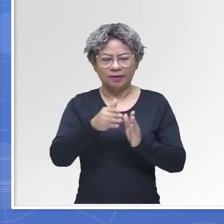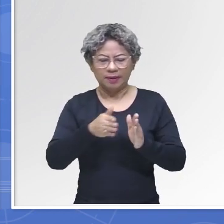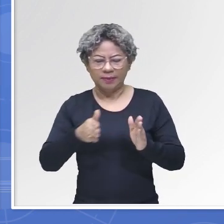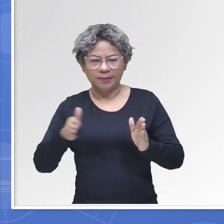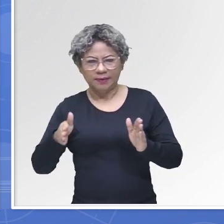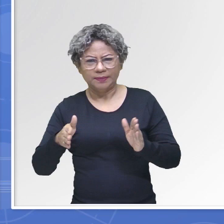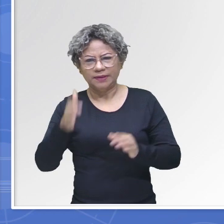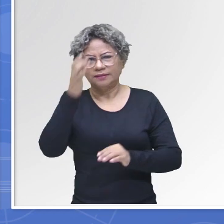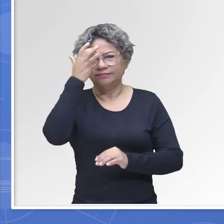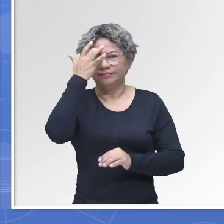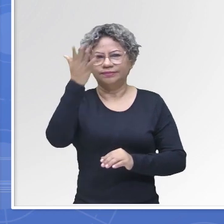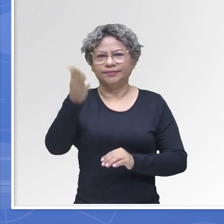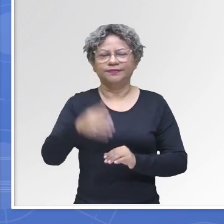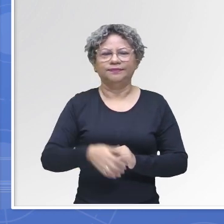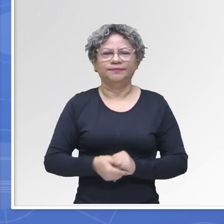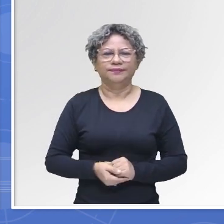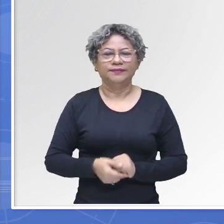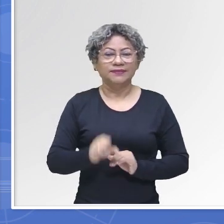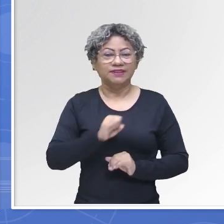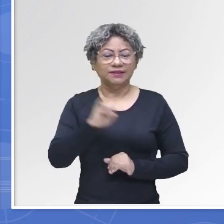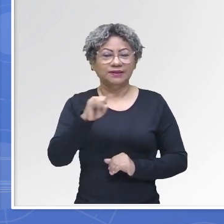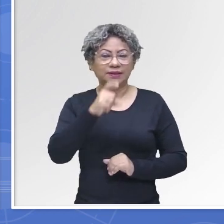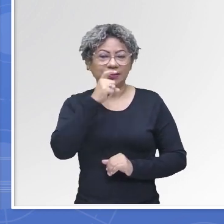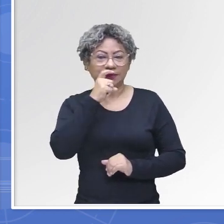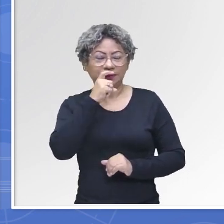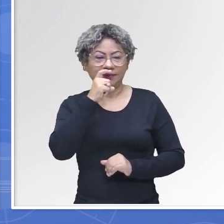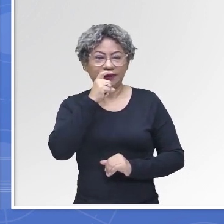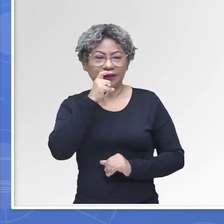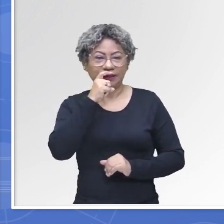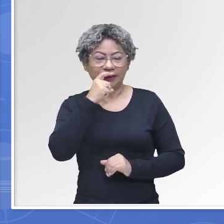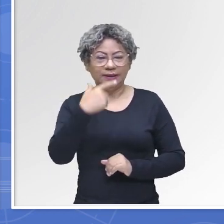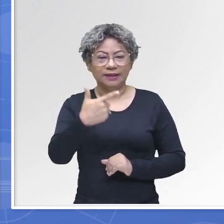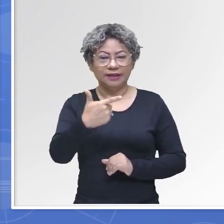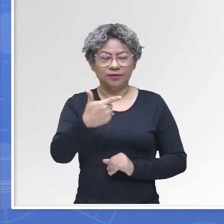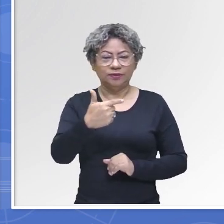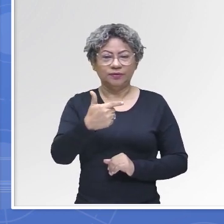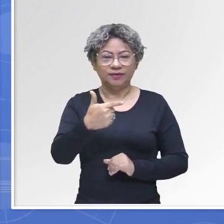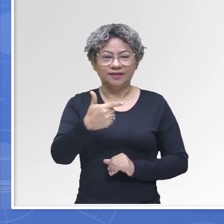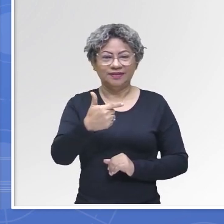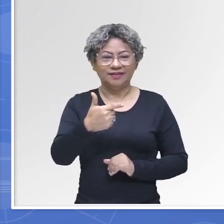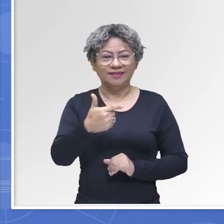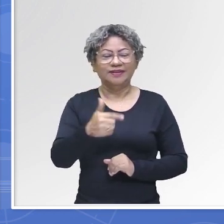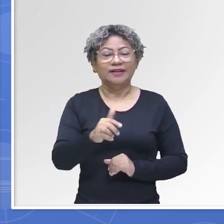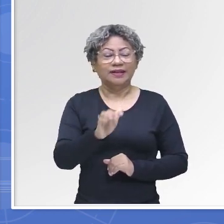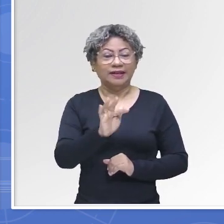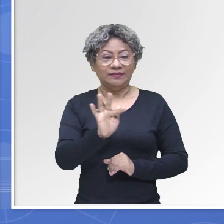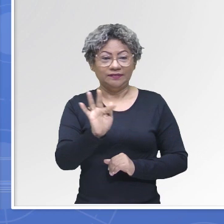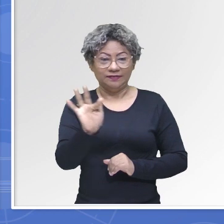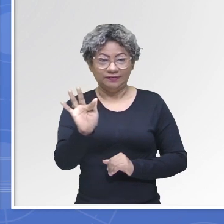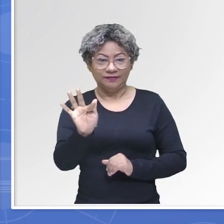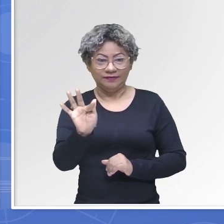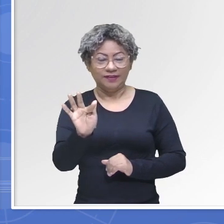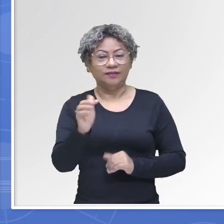fica fácil, né? Se o pai é 12F, do lugar do P, você vai botar 12F.